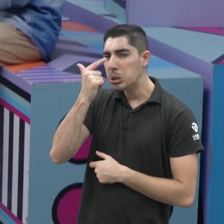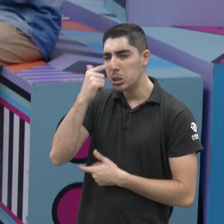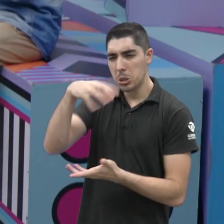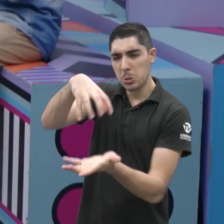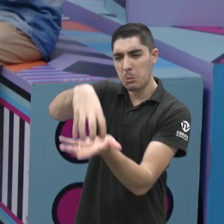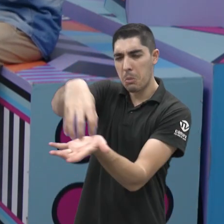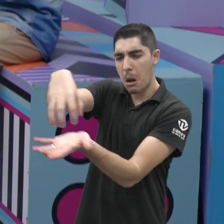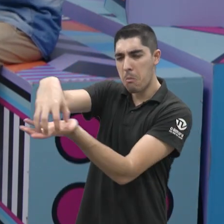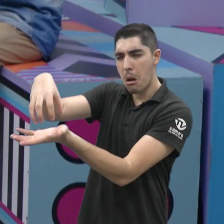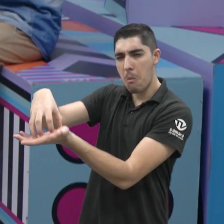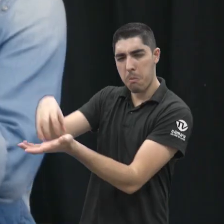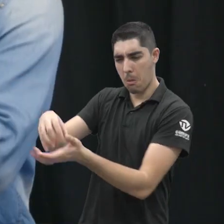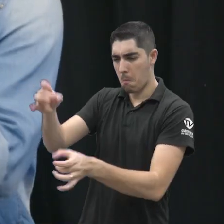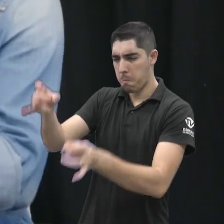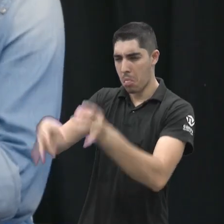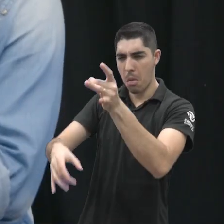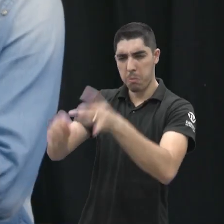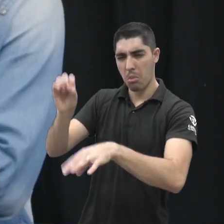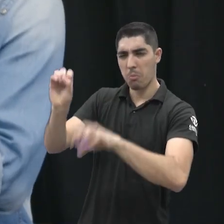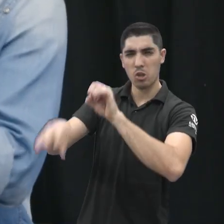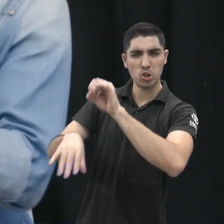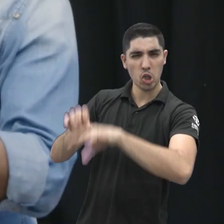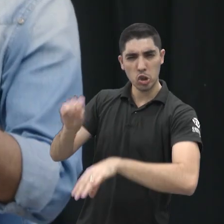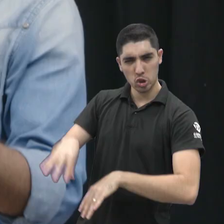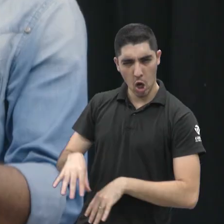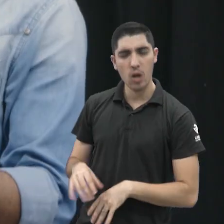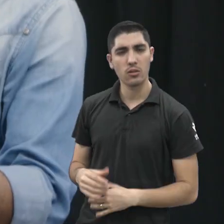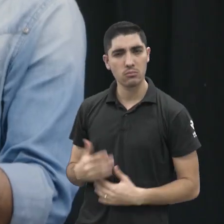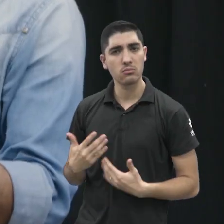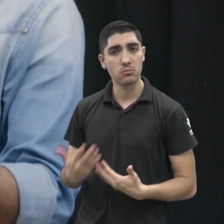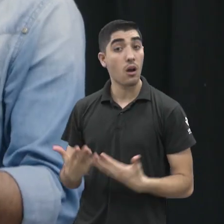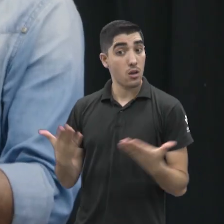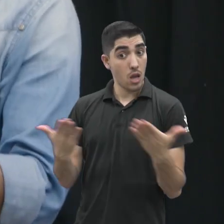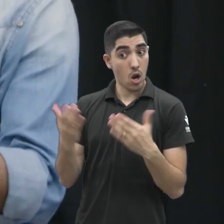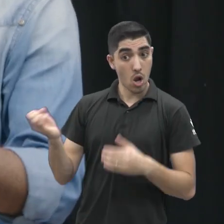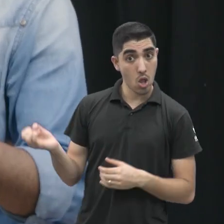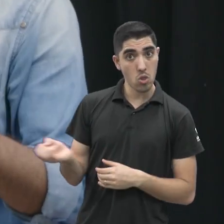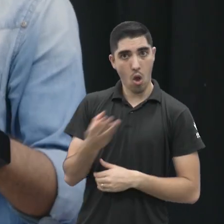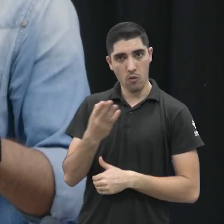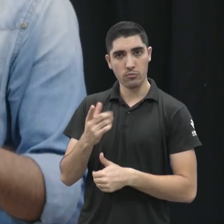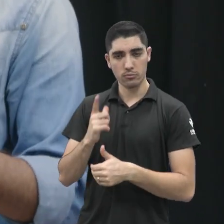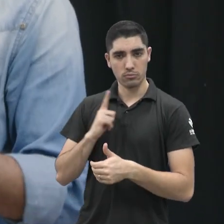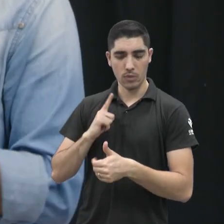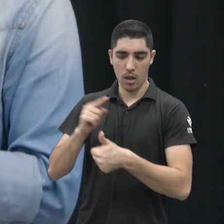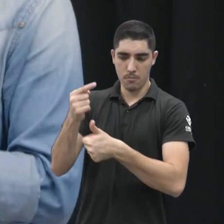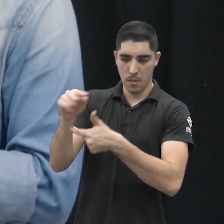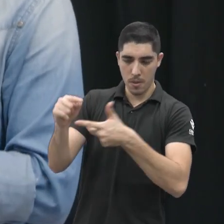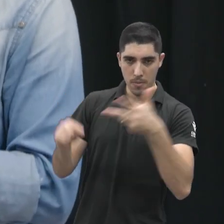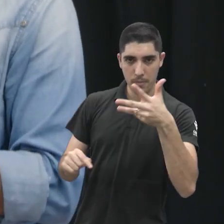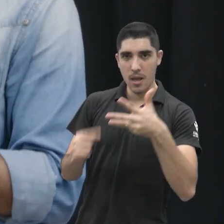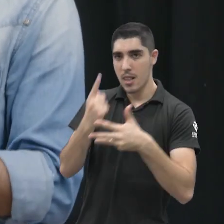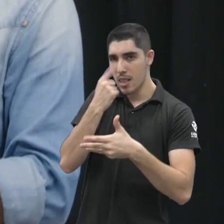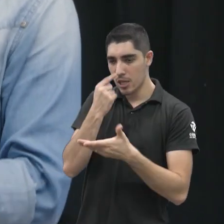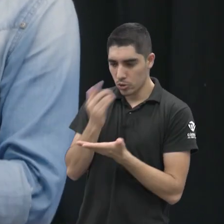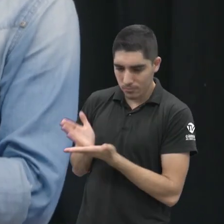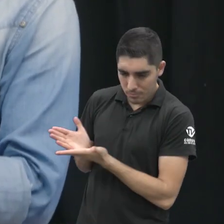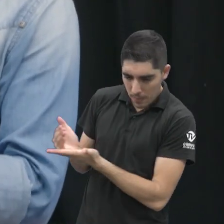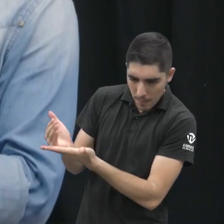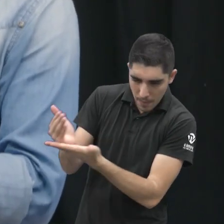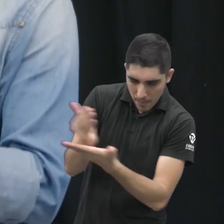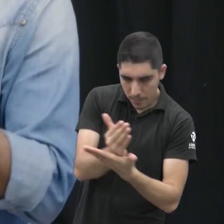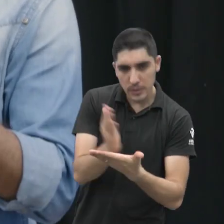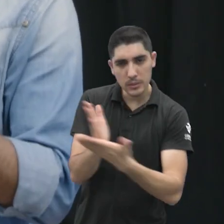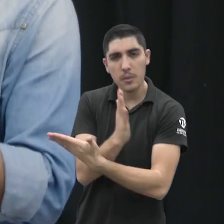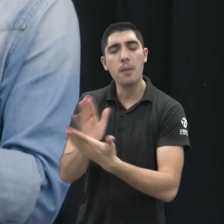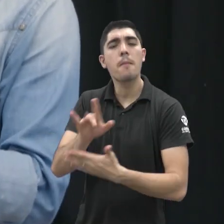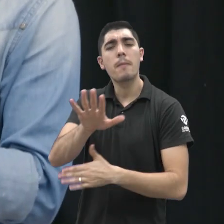né? Porque a gente viu agora que foi incluído, né, no saneamento básico também a coleta de lixo, mas queria que o senhor